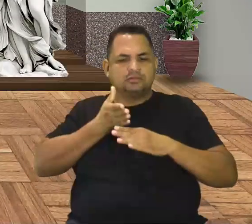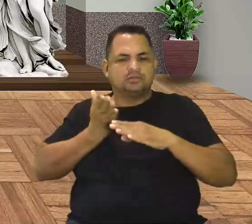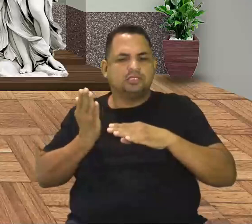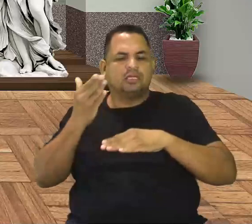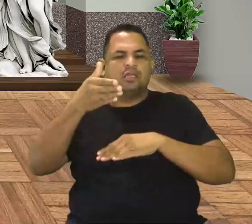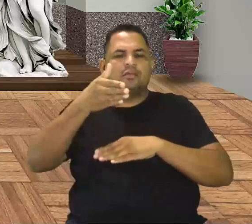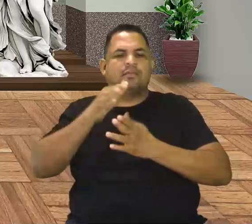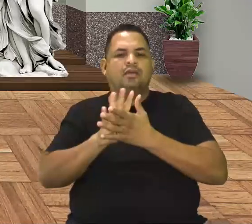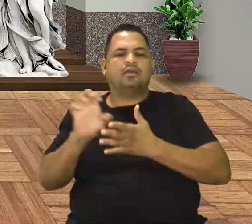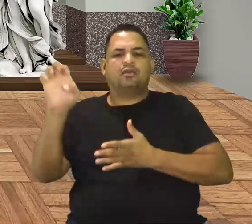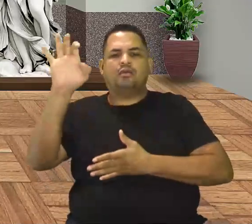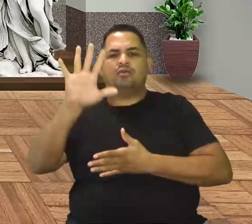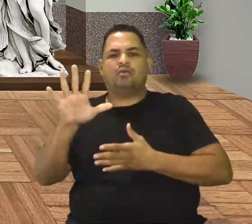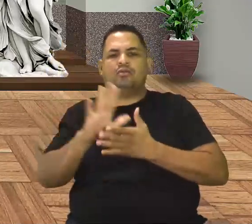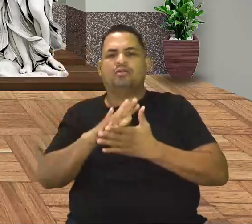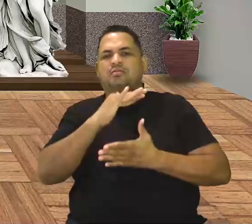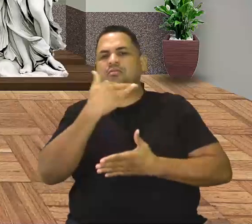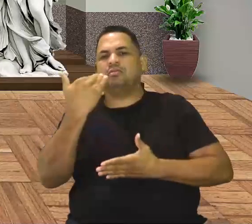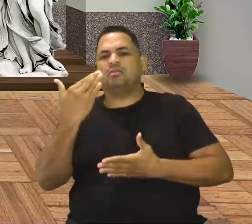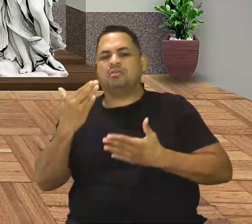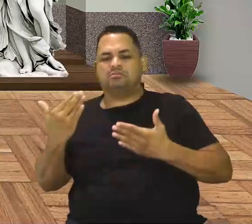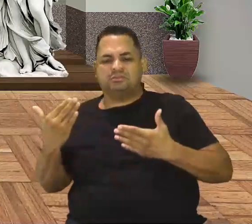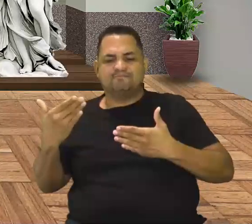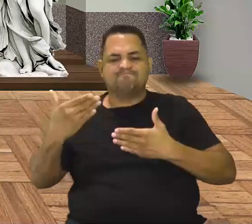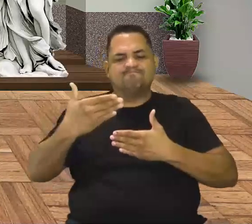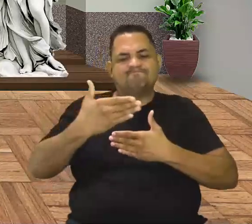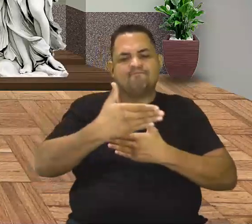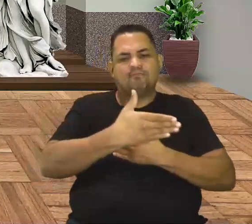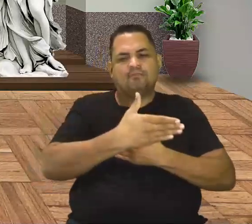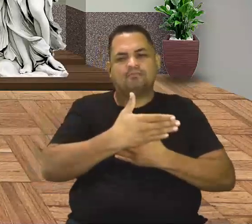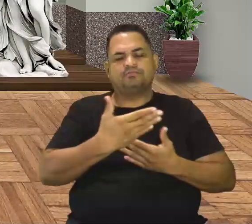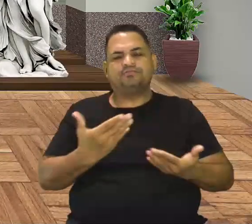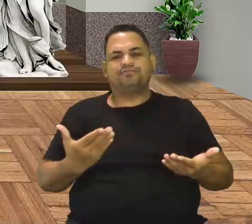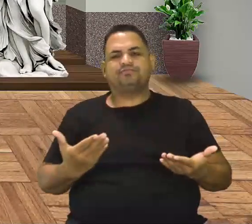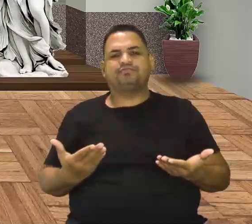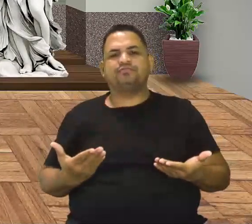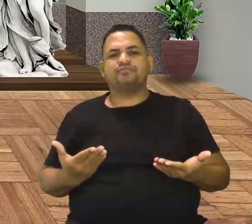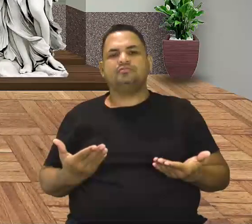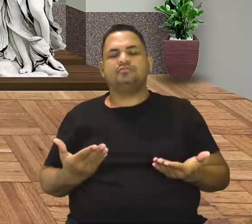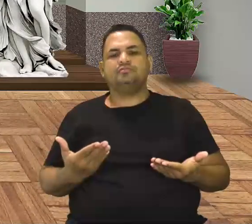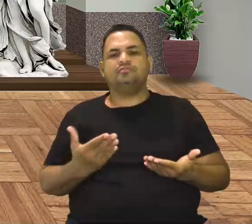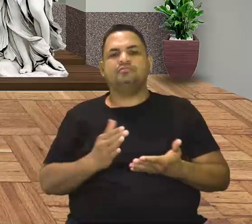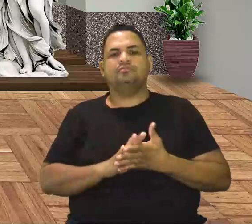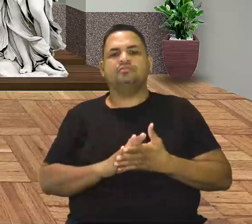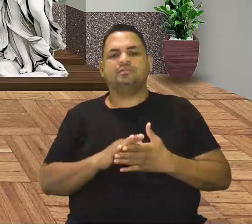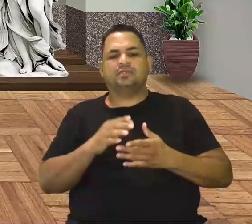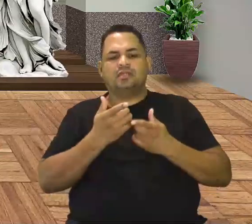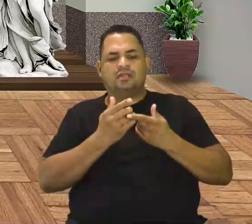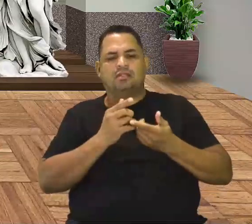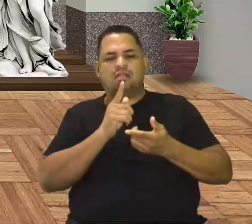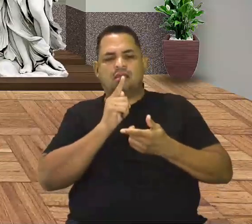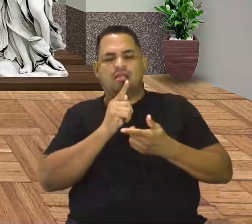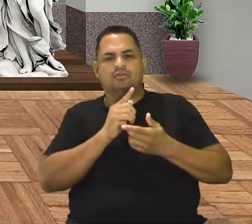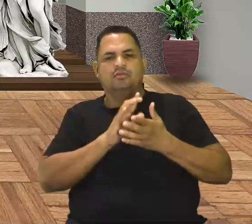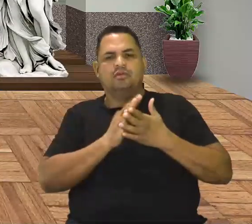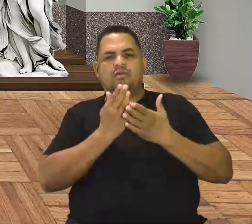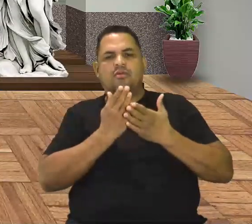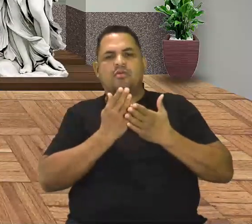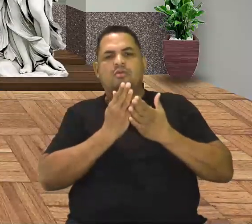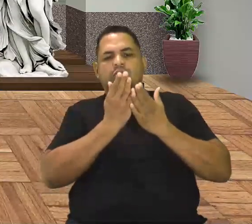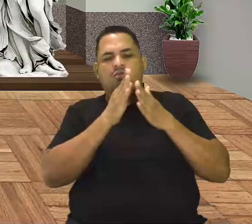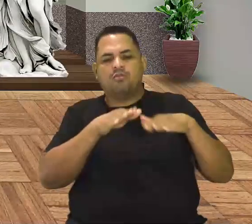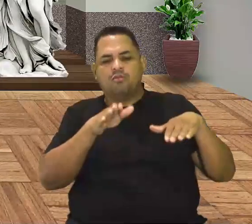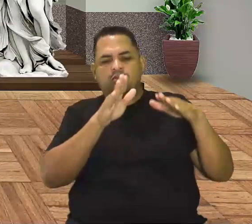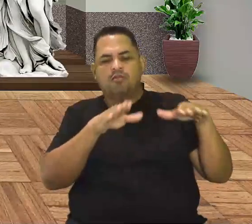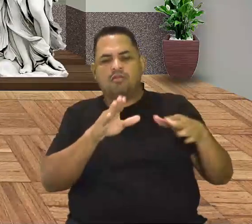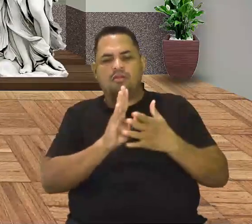Europa e morre durante a travessia, morre ali no Mediterrâneo, estão